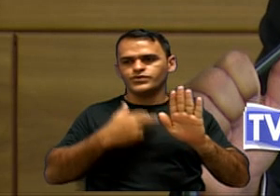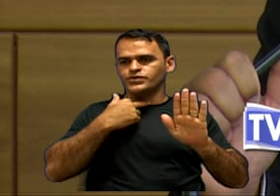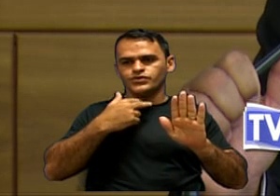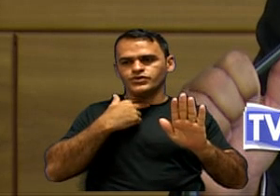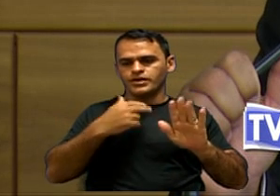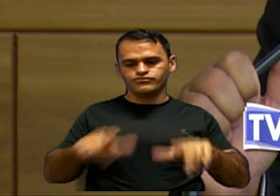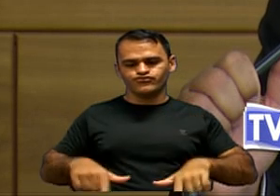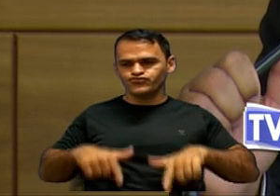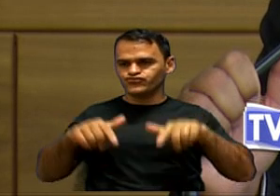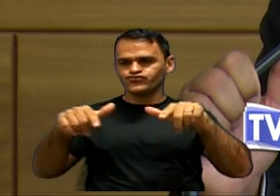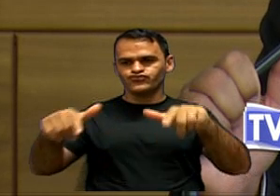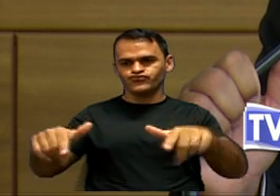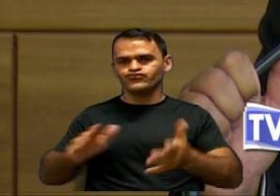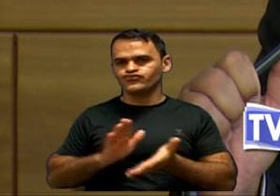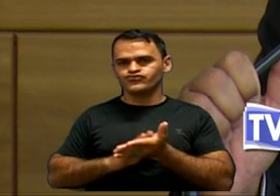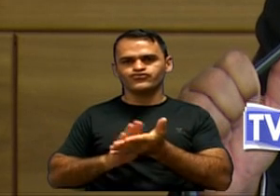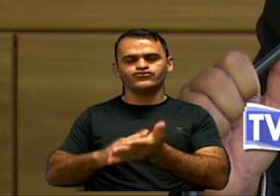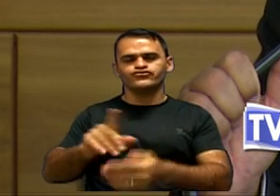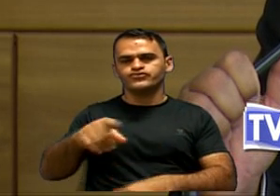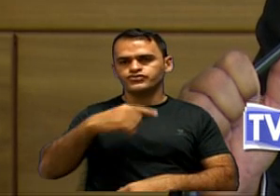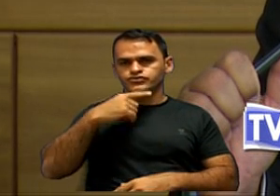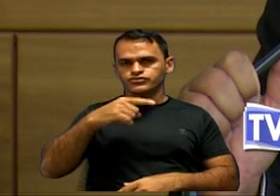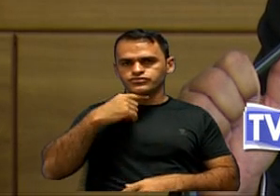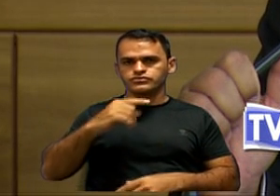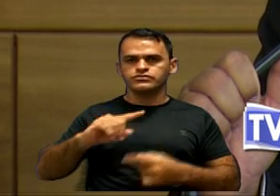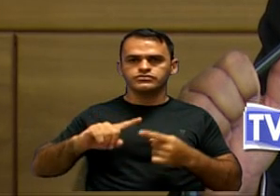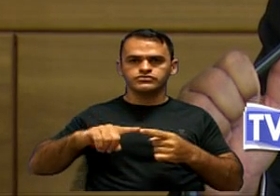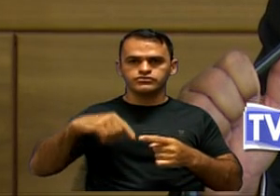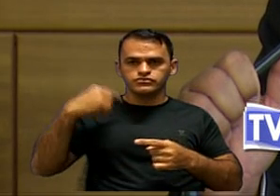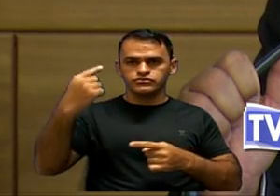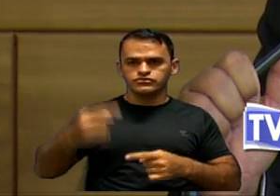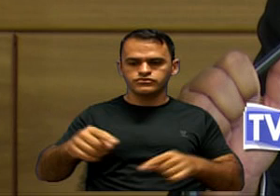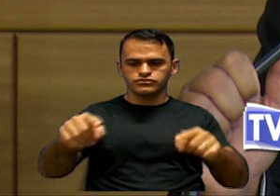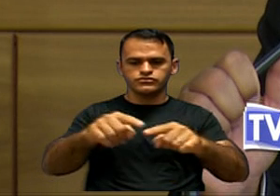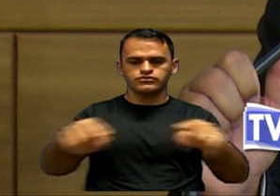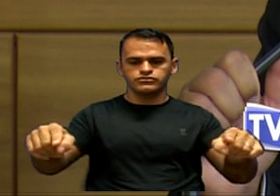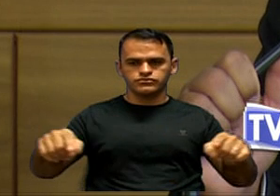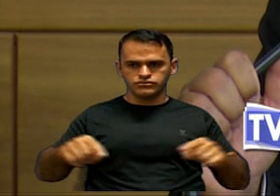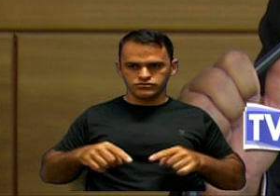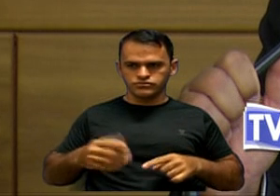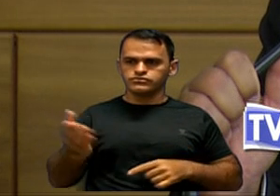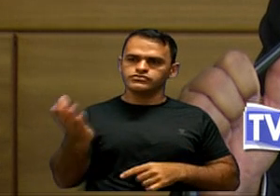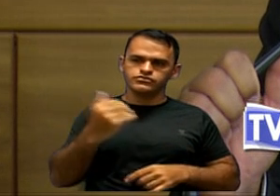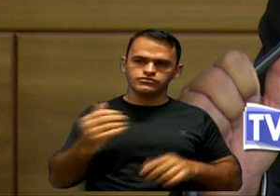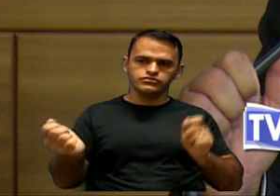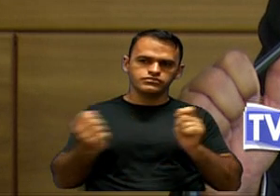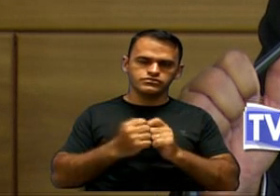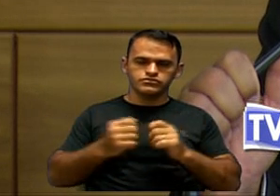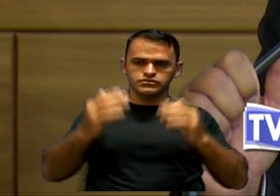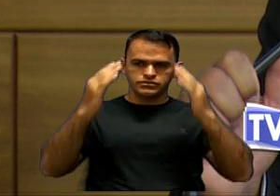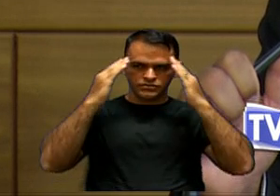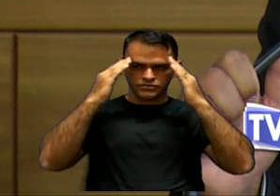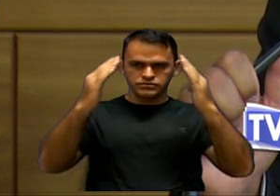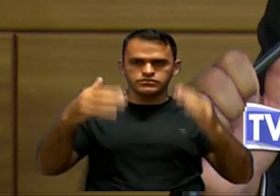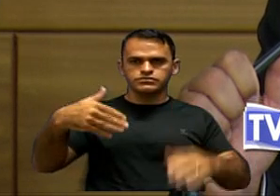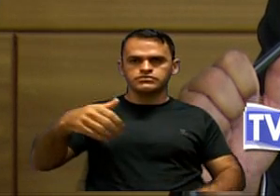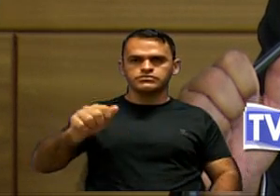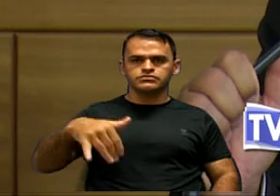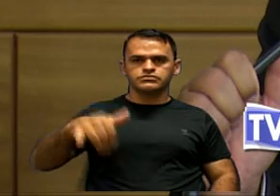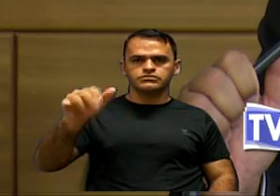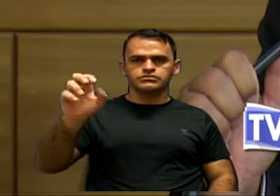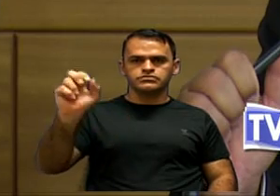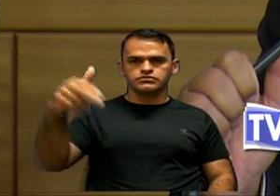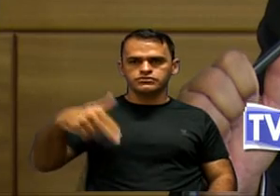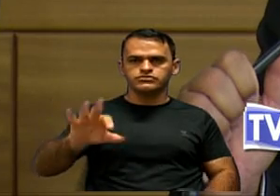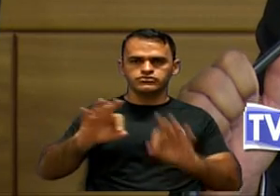fazer a entrega aqui no plenário. Então eu vou convidar depois para a gente ir lá no gabinete, tá bom? Mas eu agradeço certo a presença do Maico Moreira, da esposa e